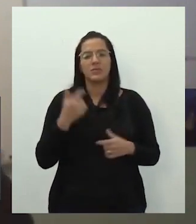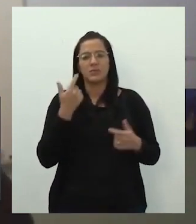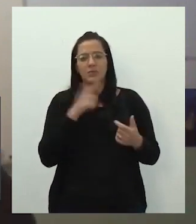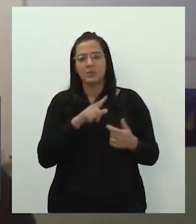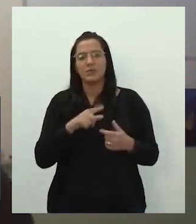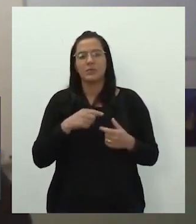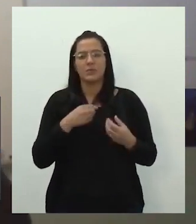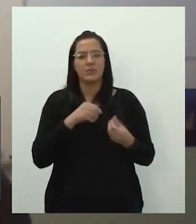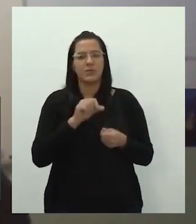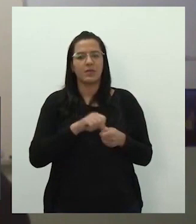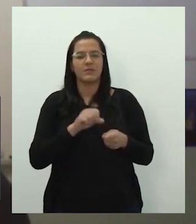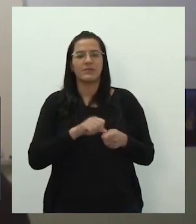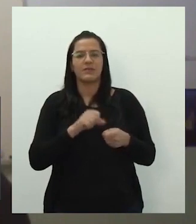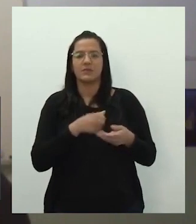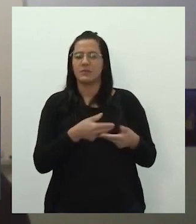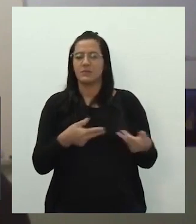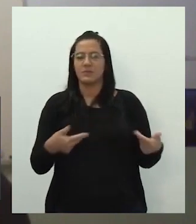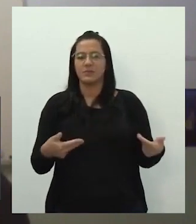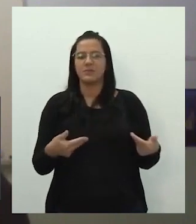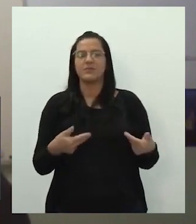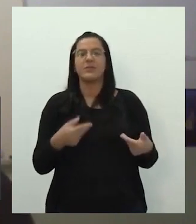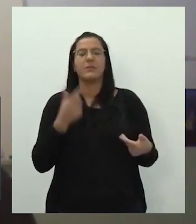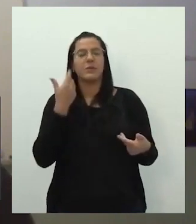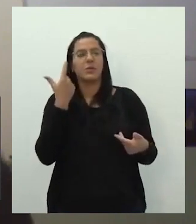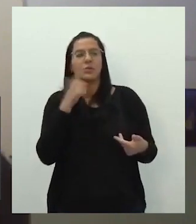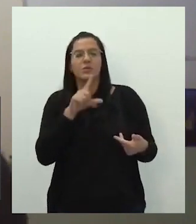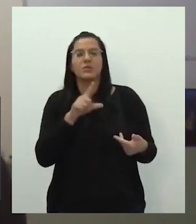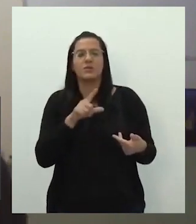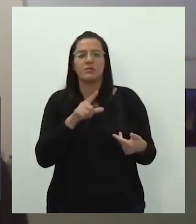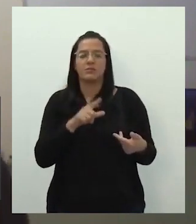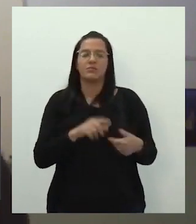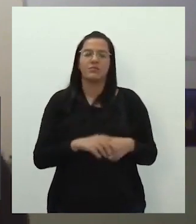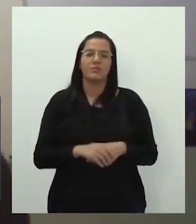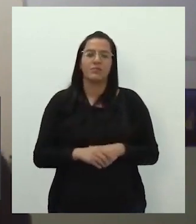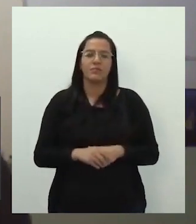faz para a gente lidar com isso, né?